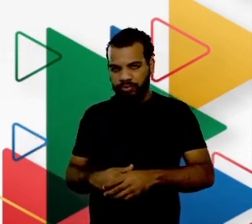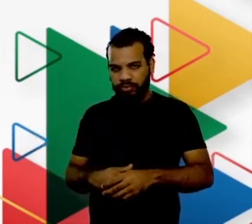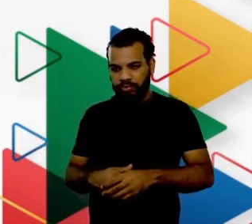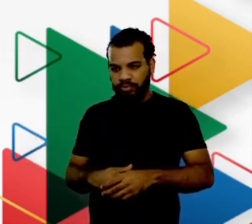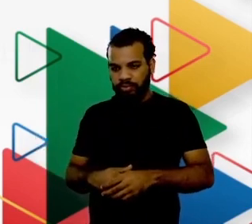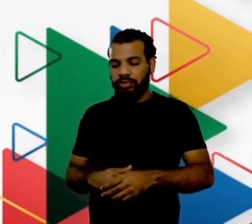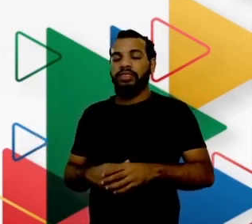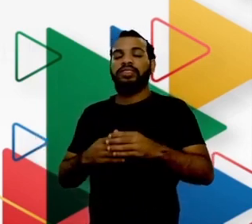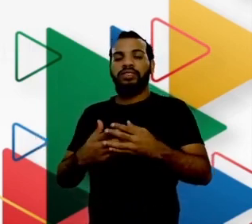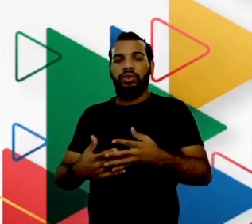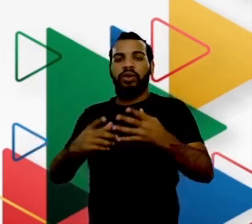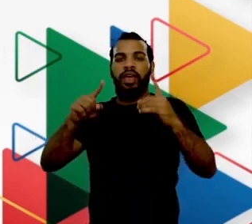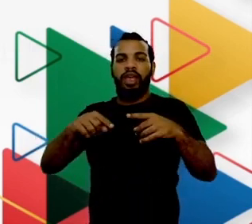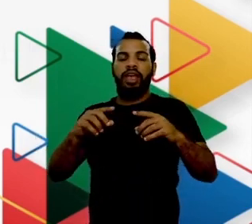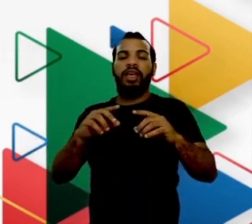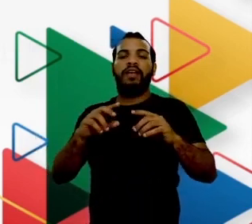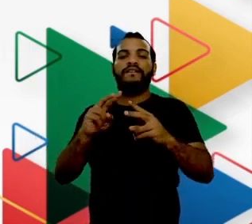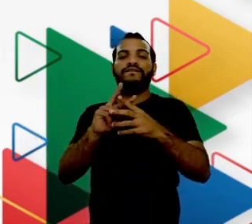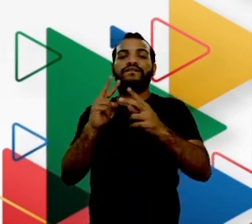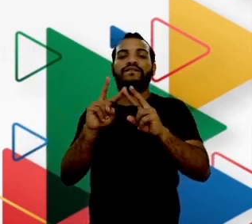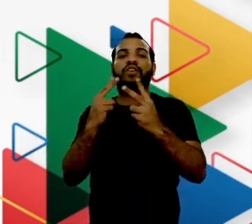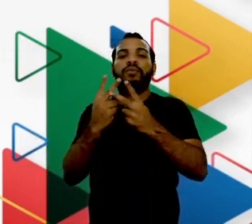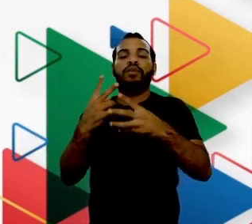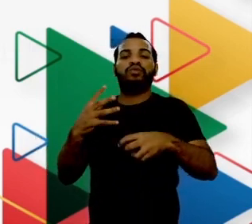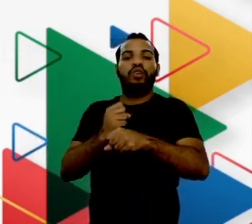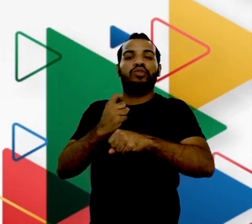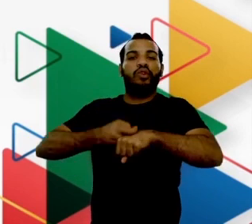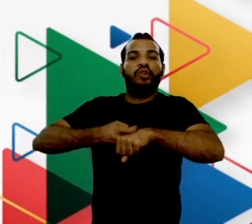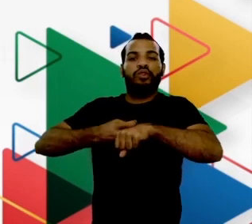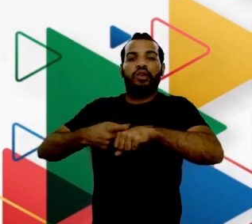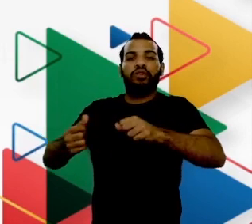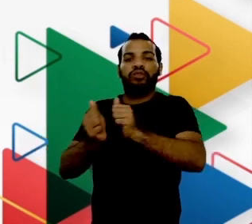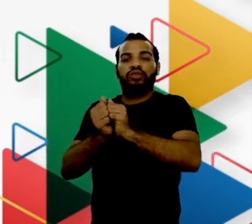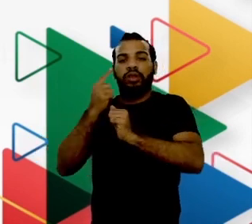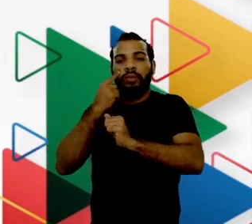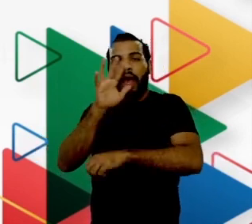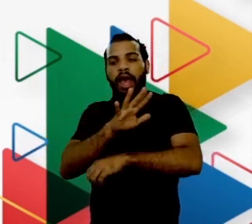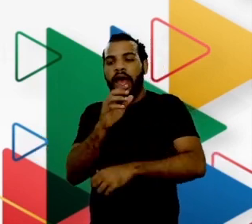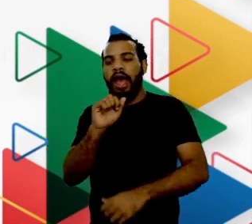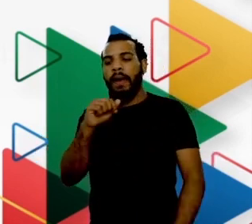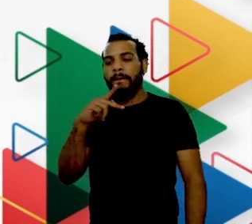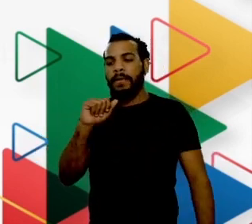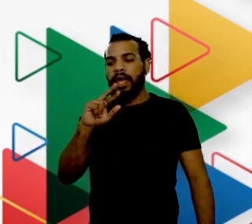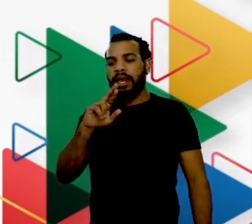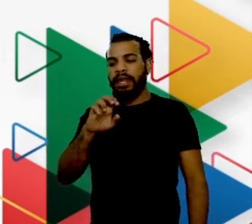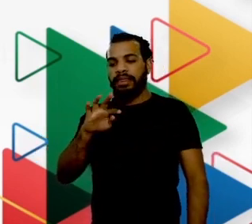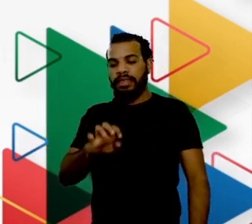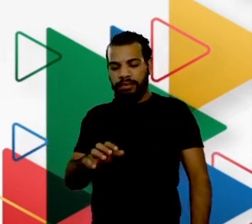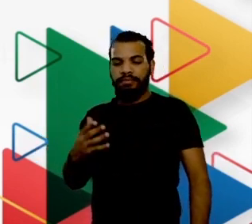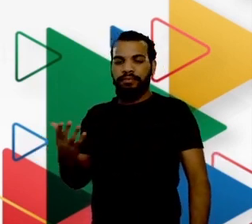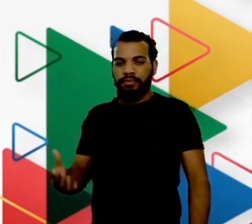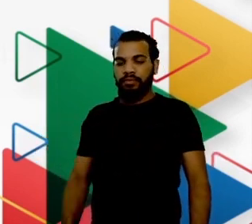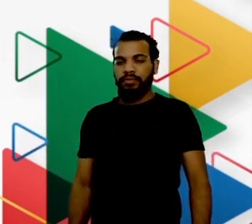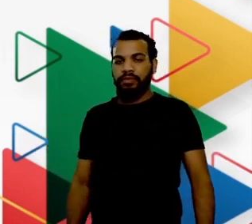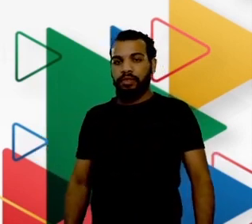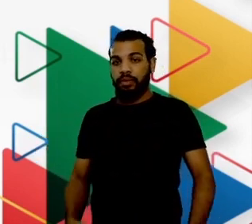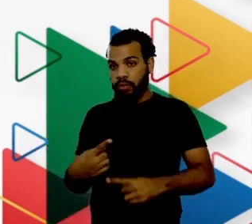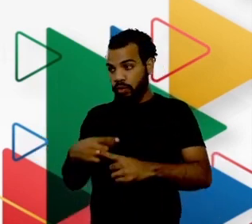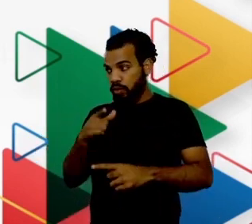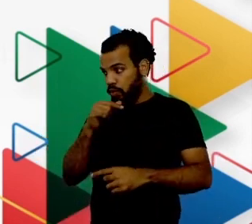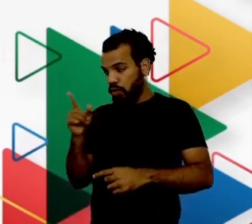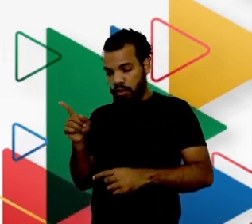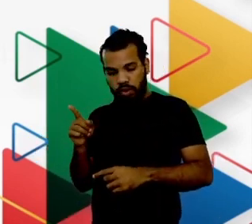da dilatação volumétrica do sólido com a dilatação volumétrica aparente. É por isso que se diz que a dilatação do líquido